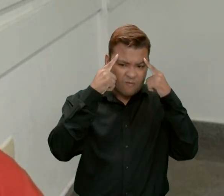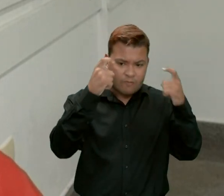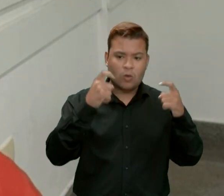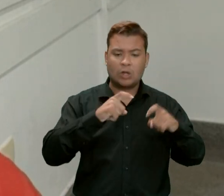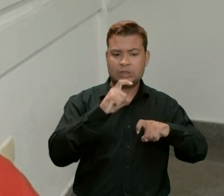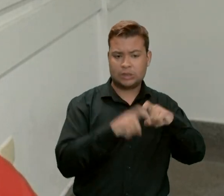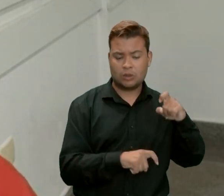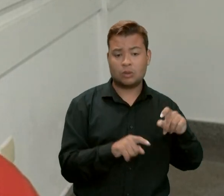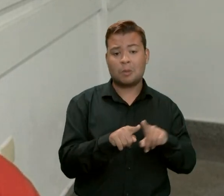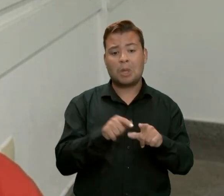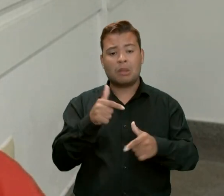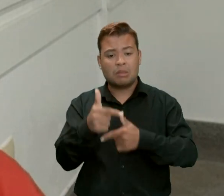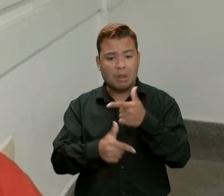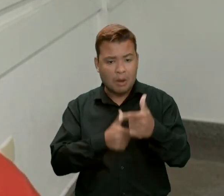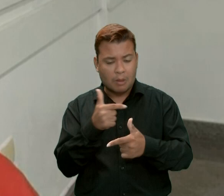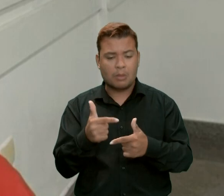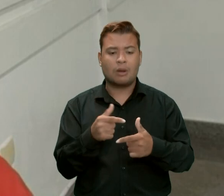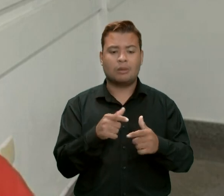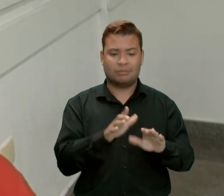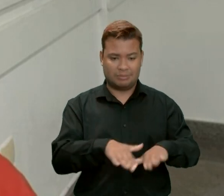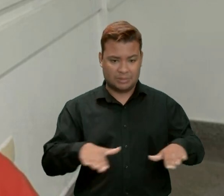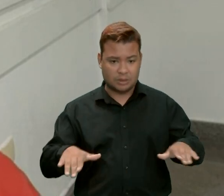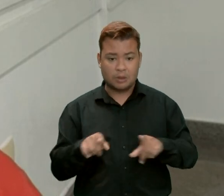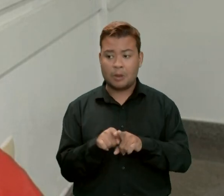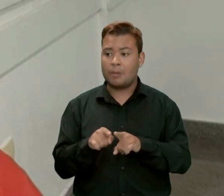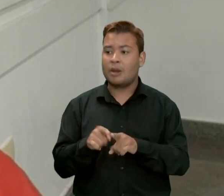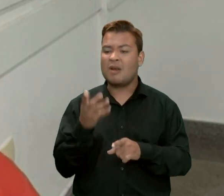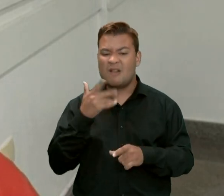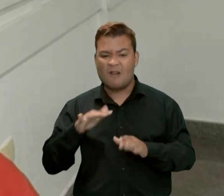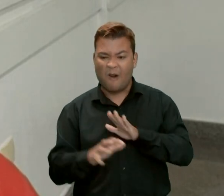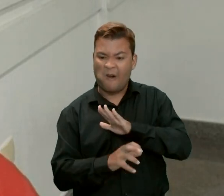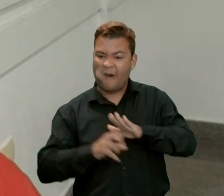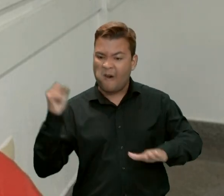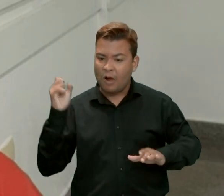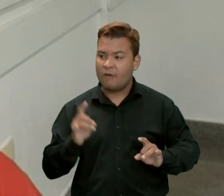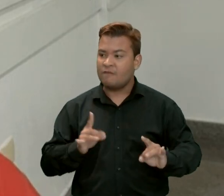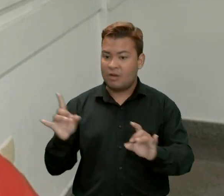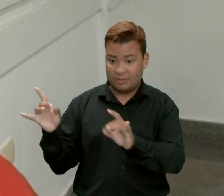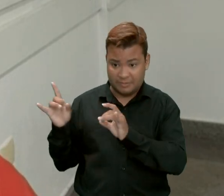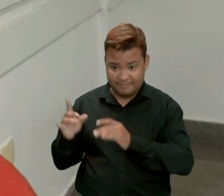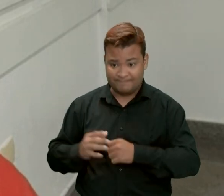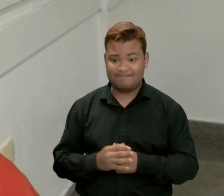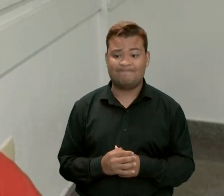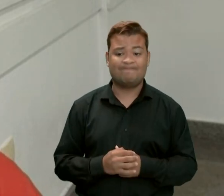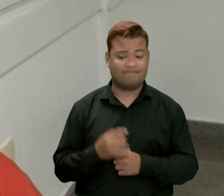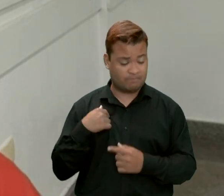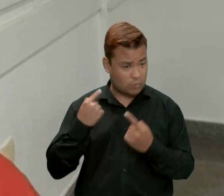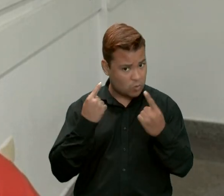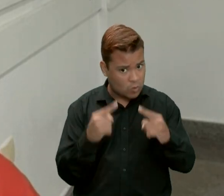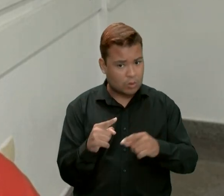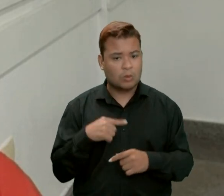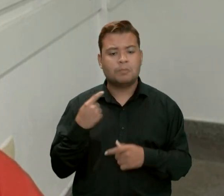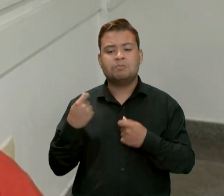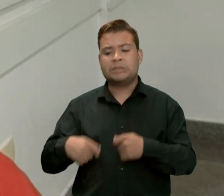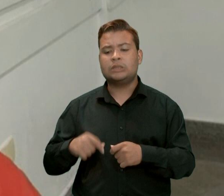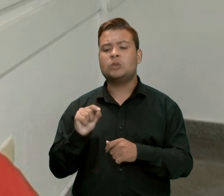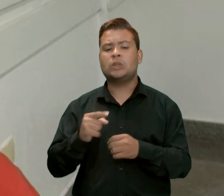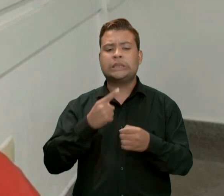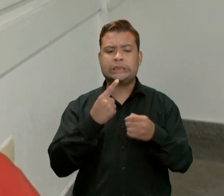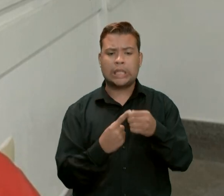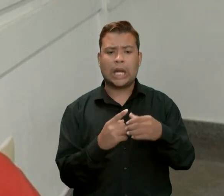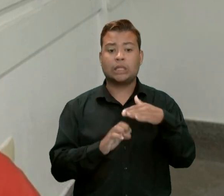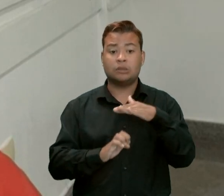infantil, ao tráfico de pessoas, inclusive de crianças. E nós precisamos construir uma cidade, um Estado que de fato